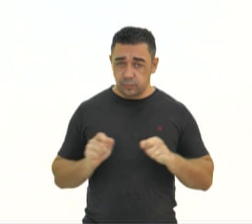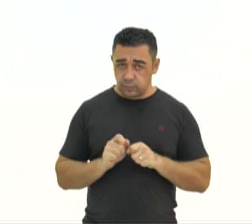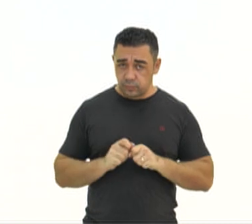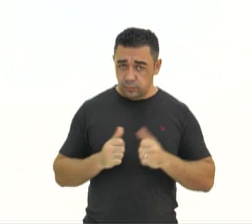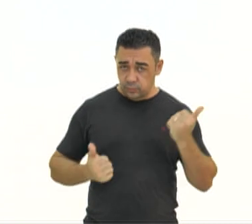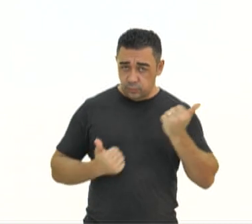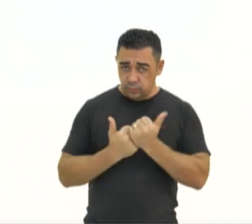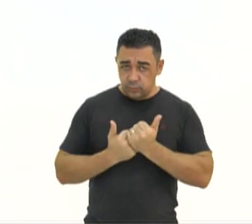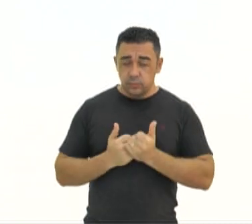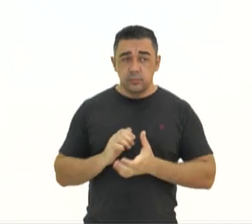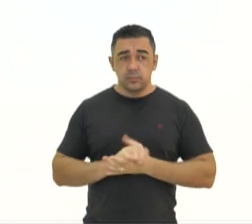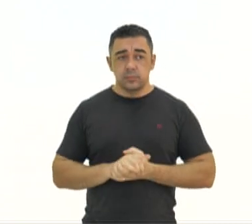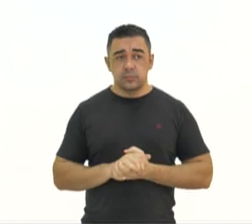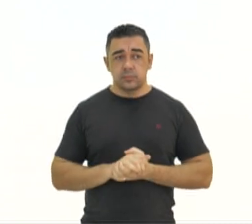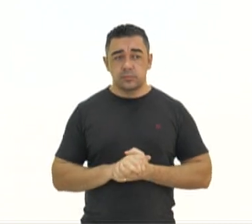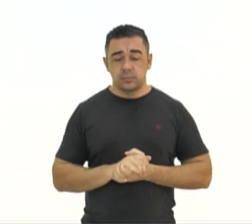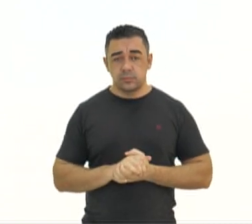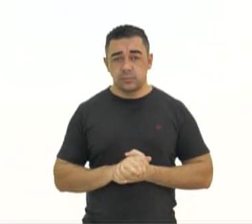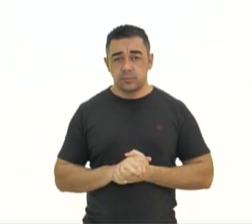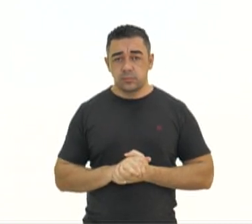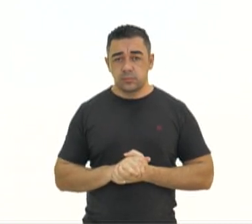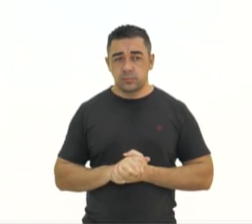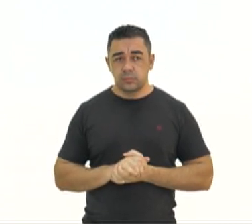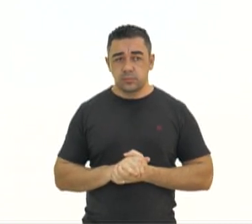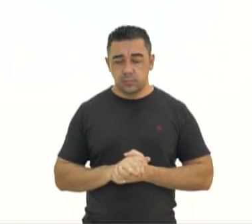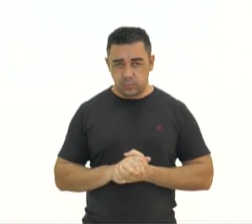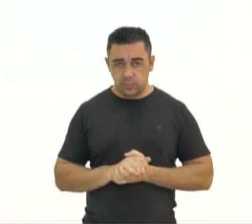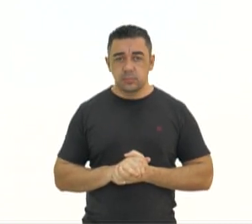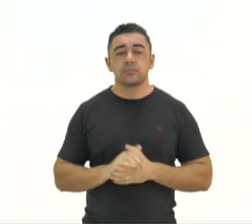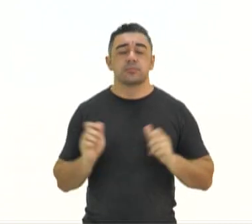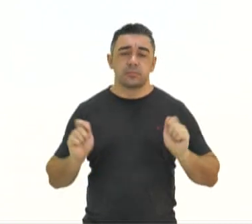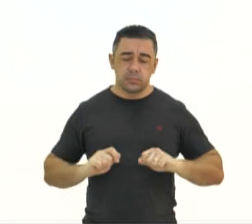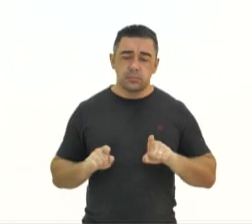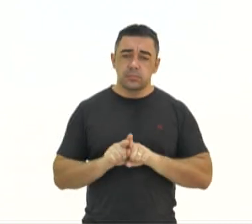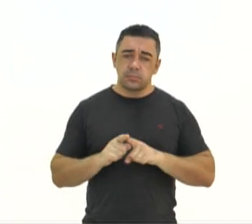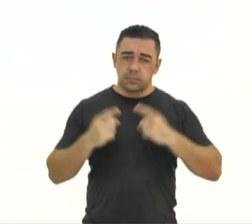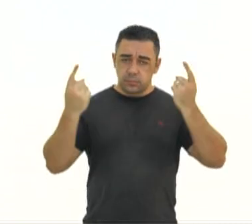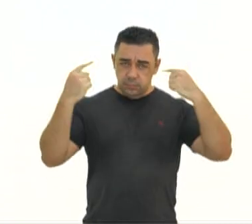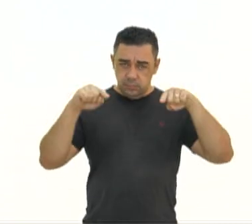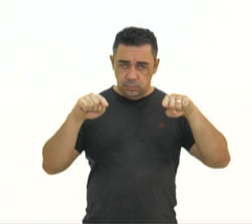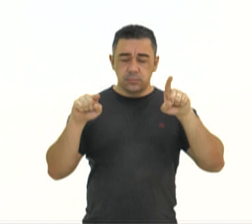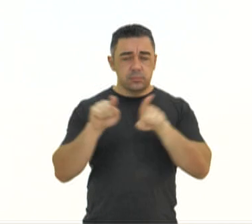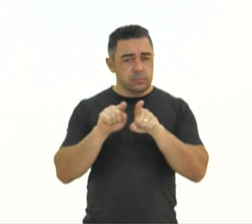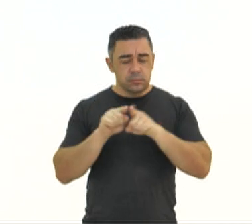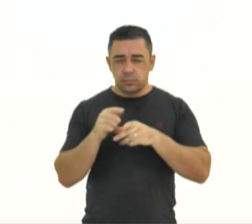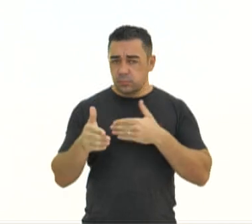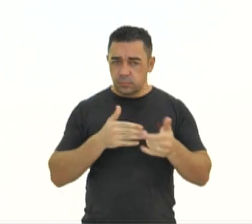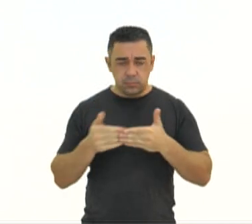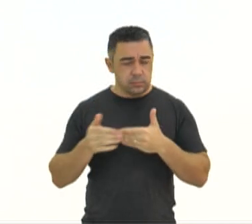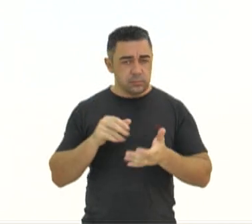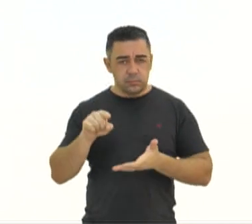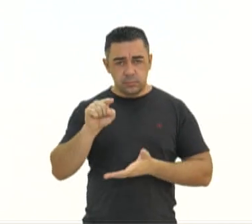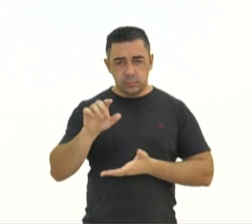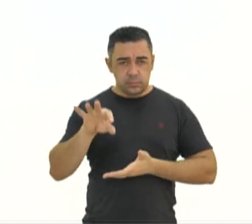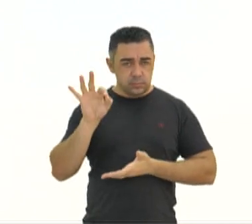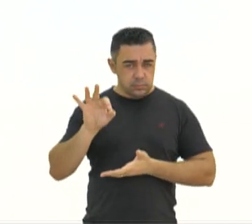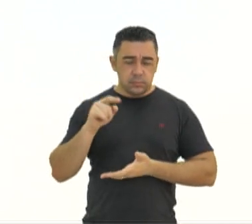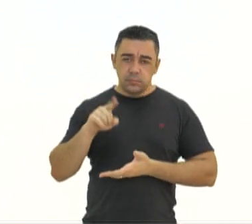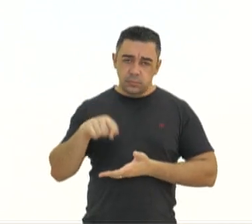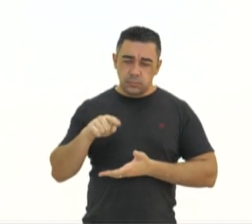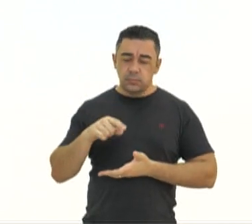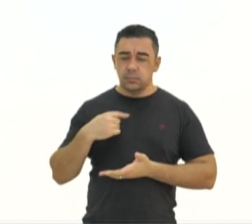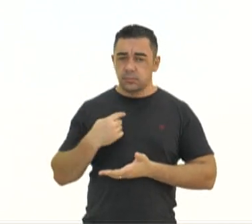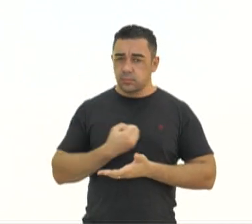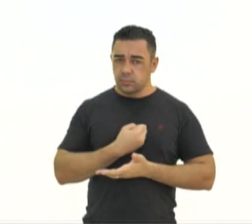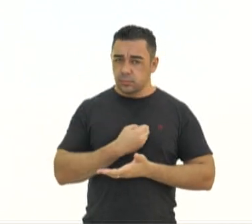Substituindo o valor encontrado na primeira equação, você também pode substituir na segunda, não tem importância, né? O valor que você vai encontrar